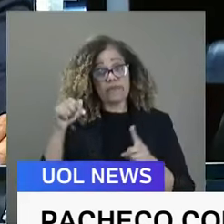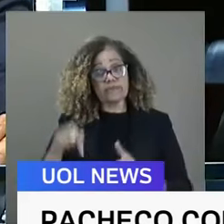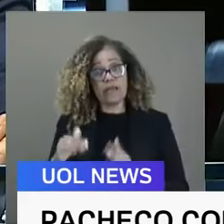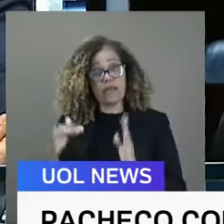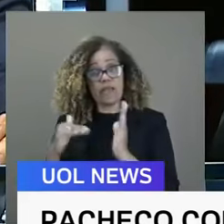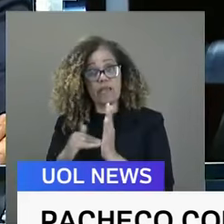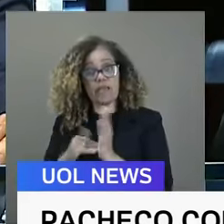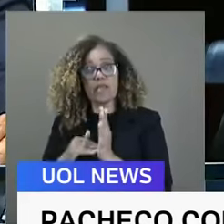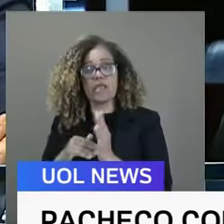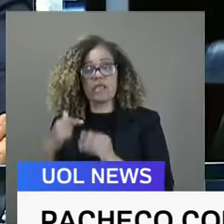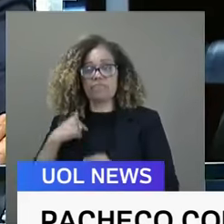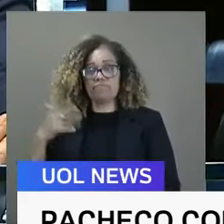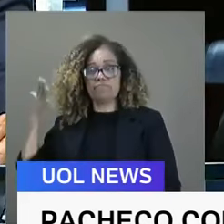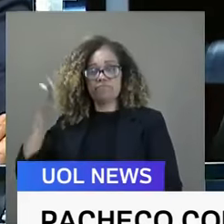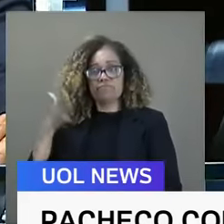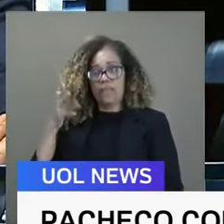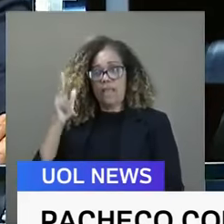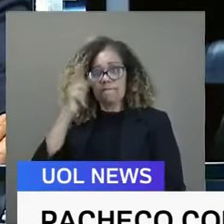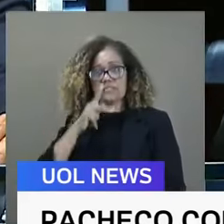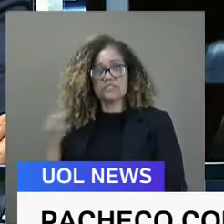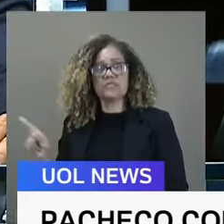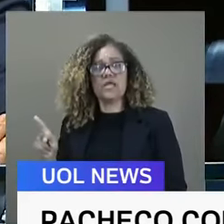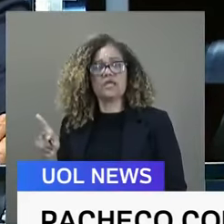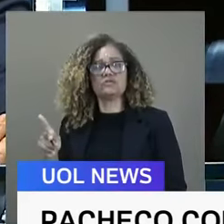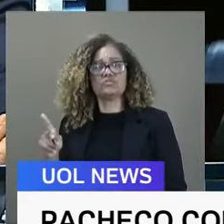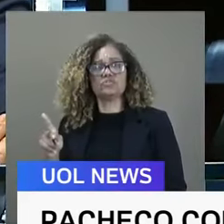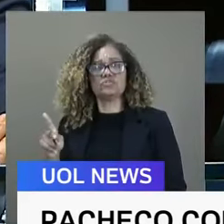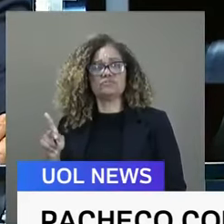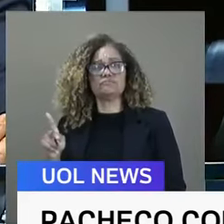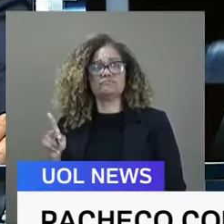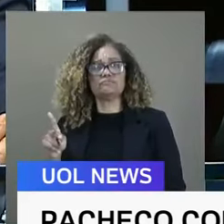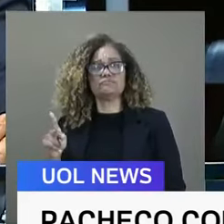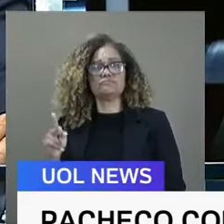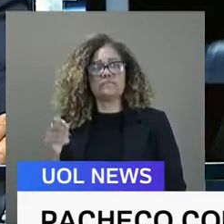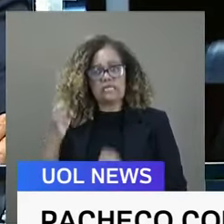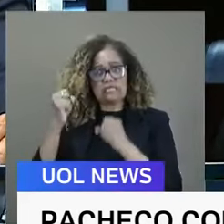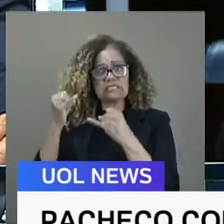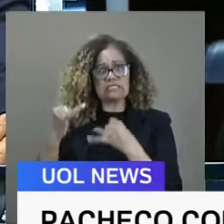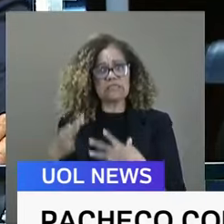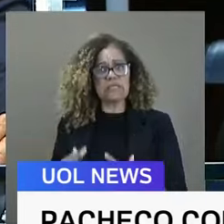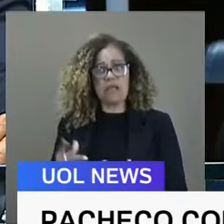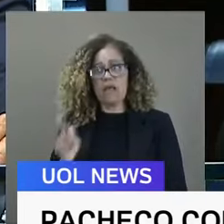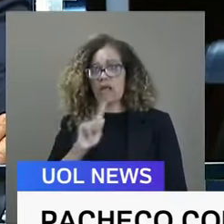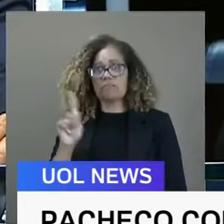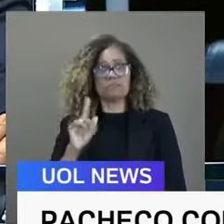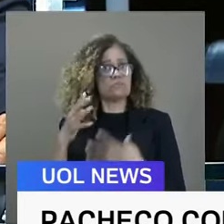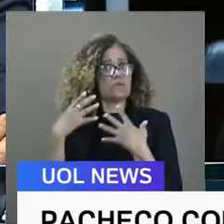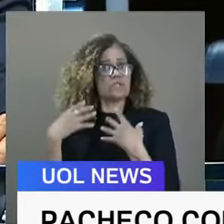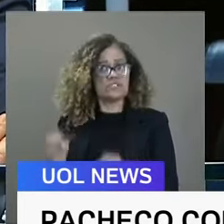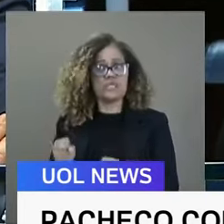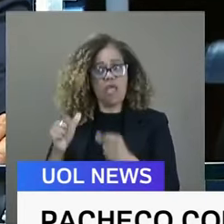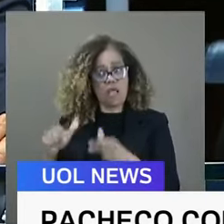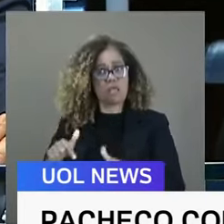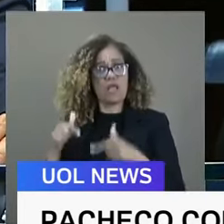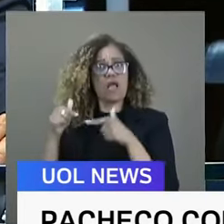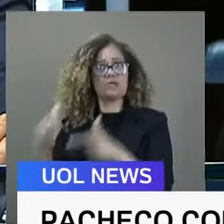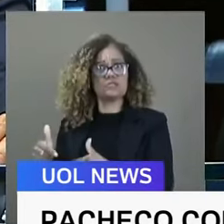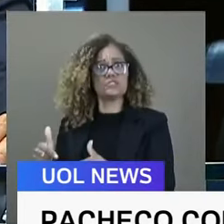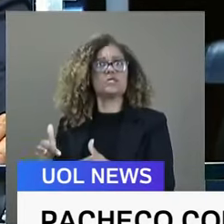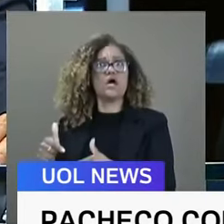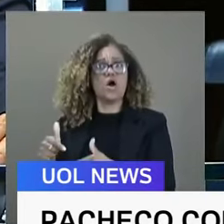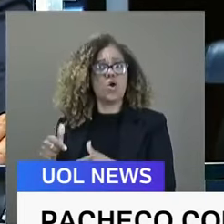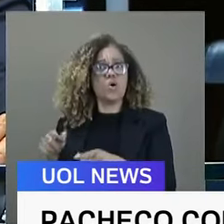presidência, gostaria de repelir e repudiar reações que eventualmente